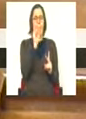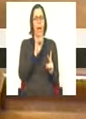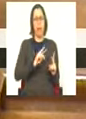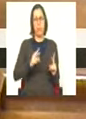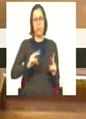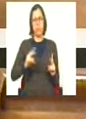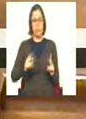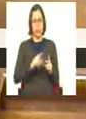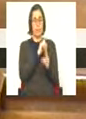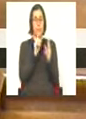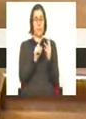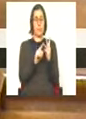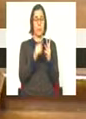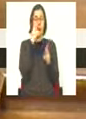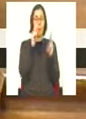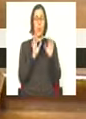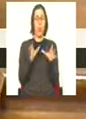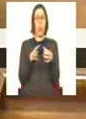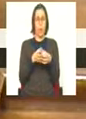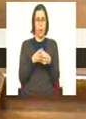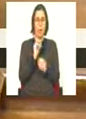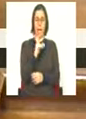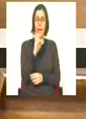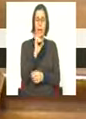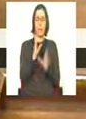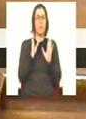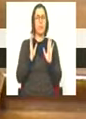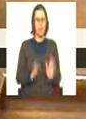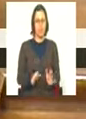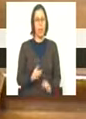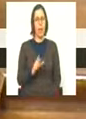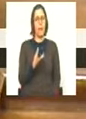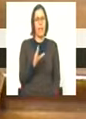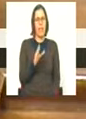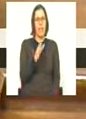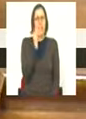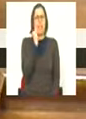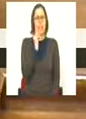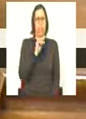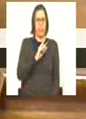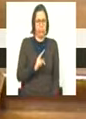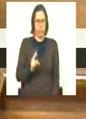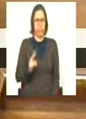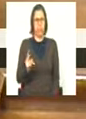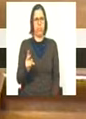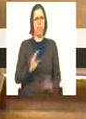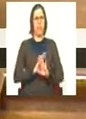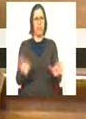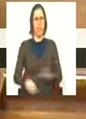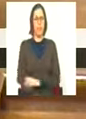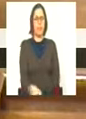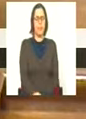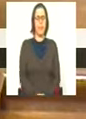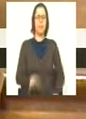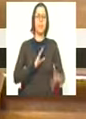alteração. No imposto sobre as pessoas coletivas, IRC, esta será a 12ª alteração. Senhoras e